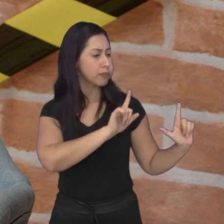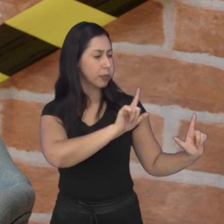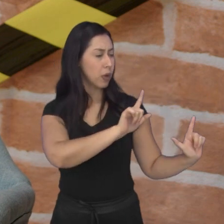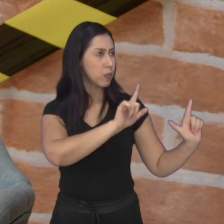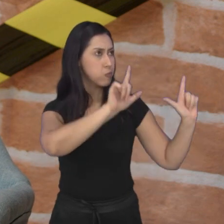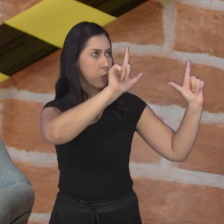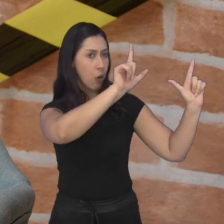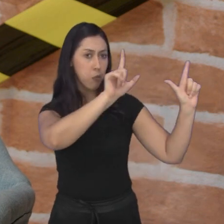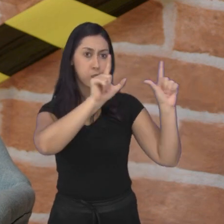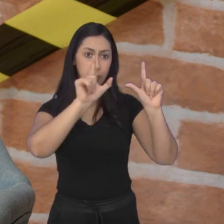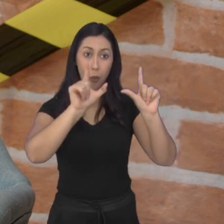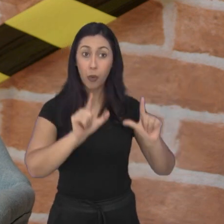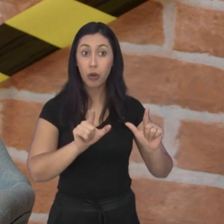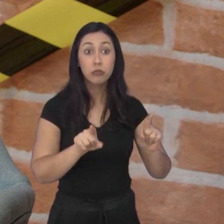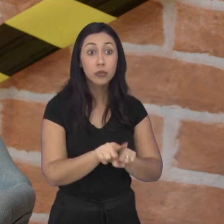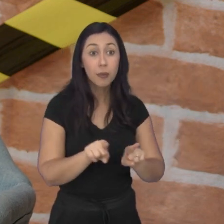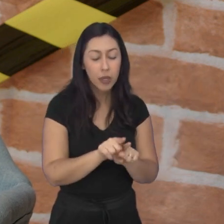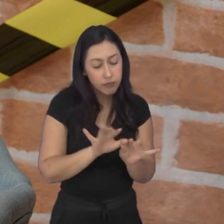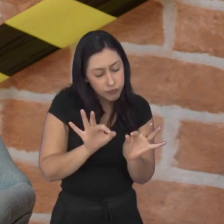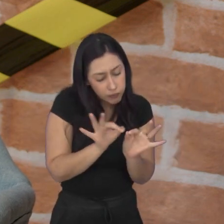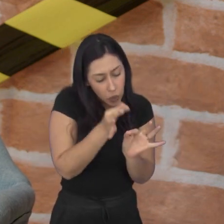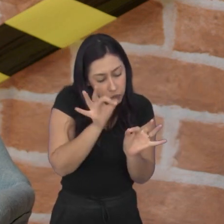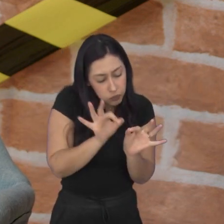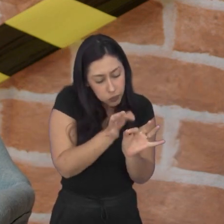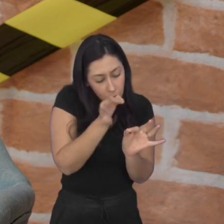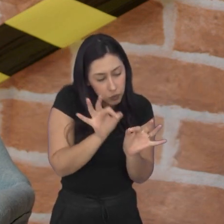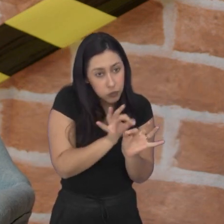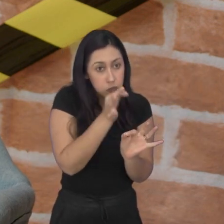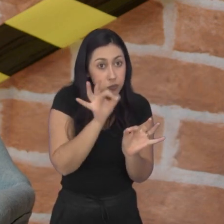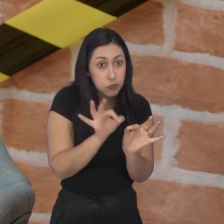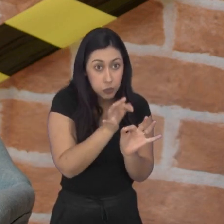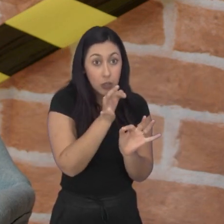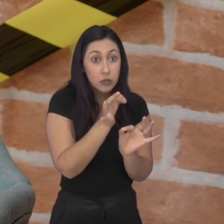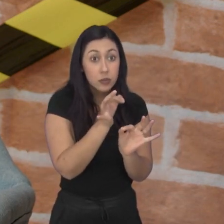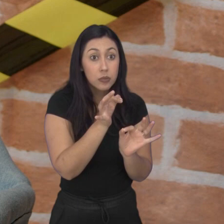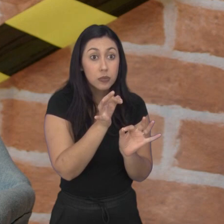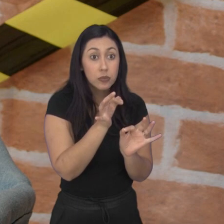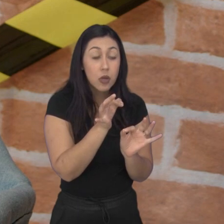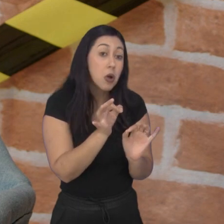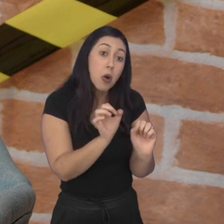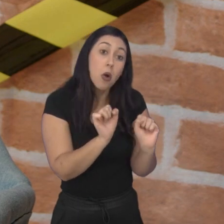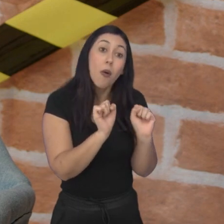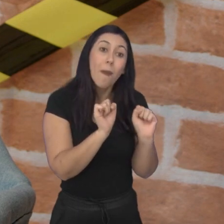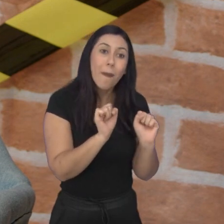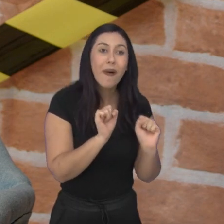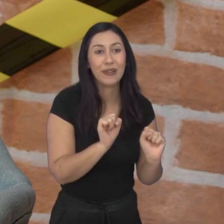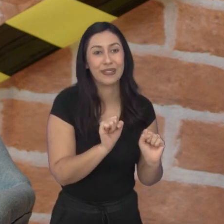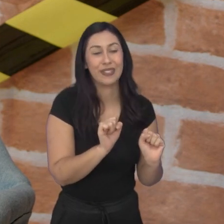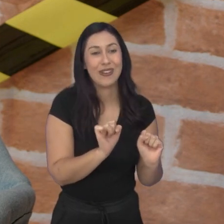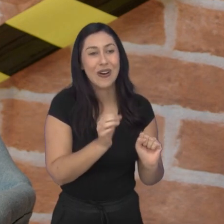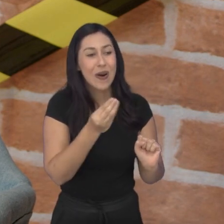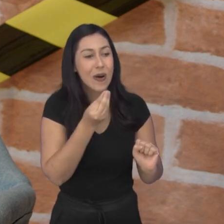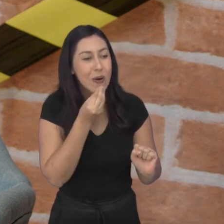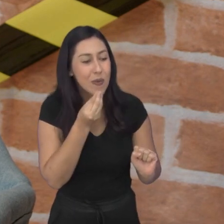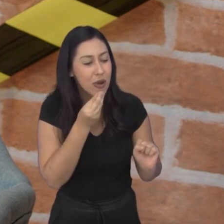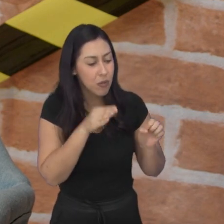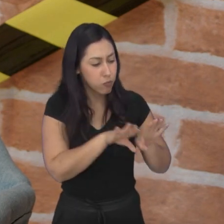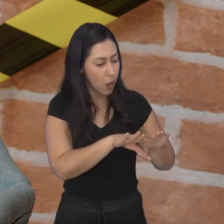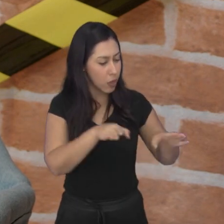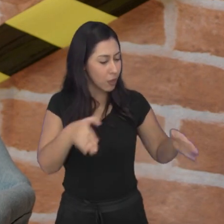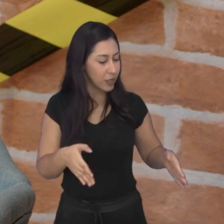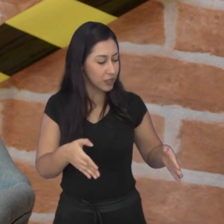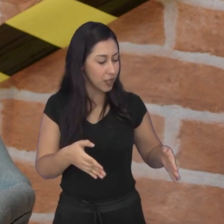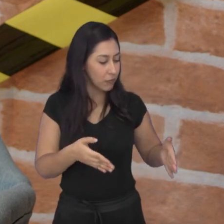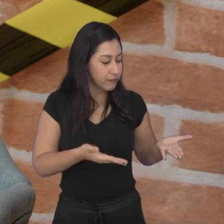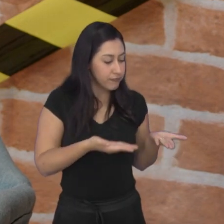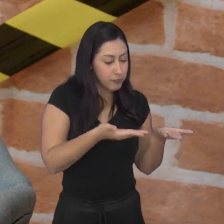quadros ou bordados, que existe muito bordado também, eles cedem espaços para você ir com uma mesinha lá e